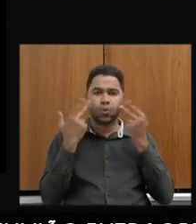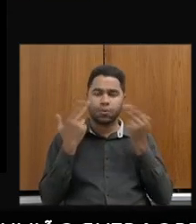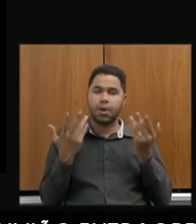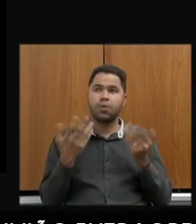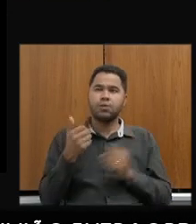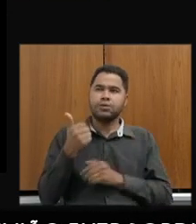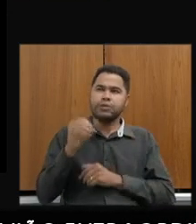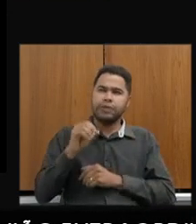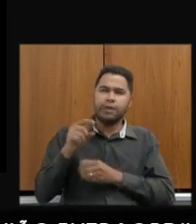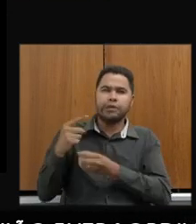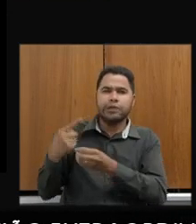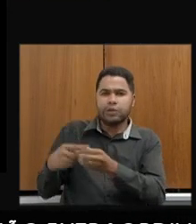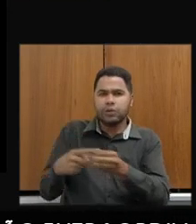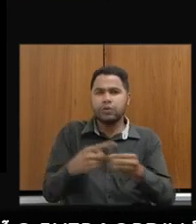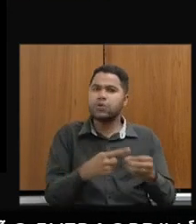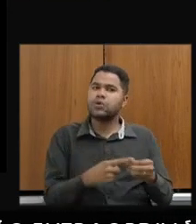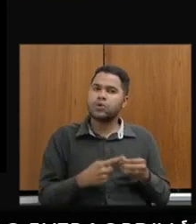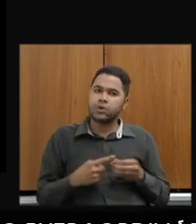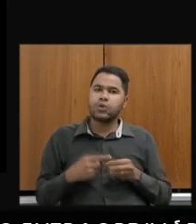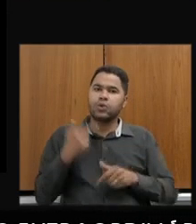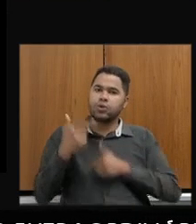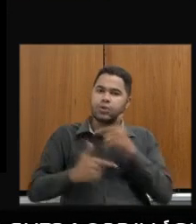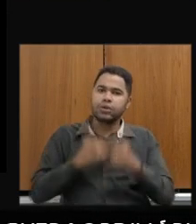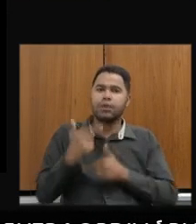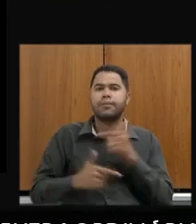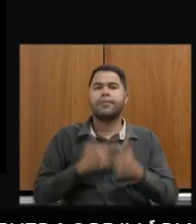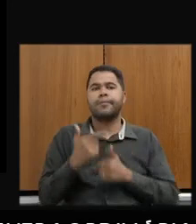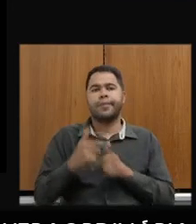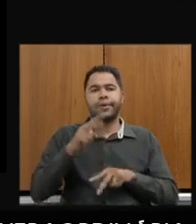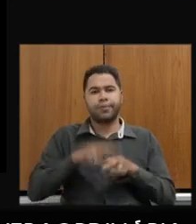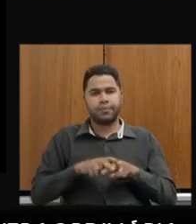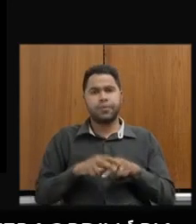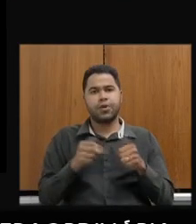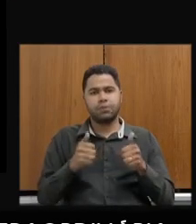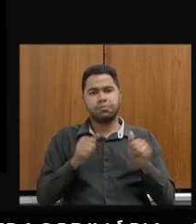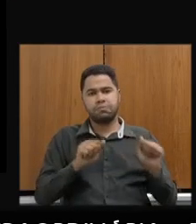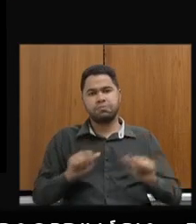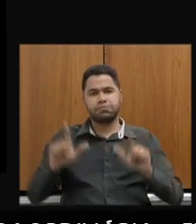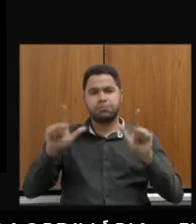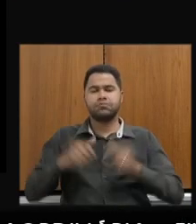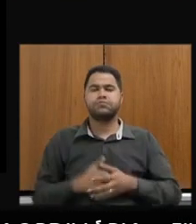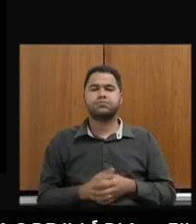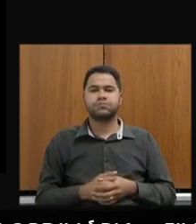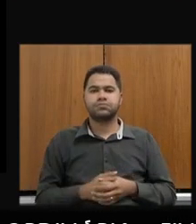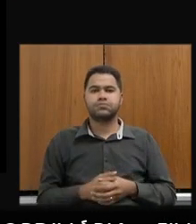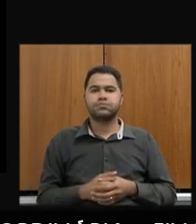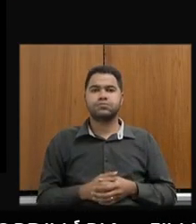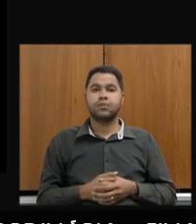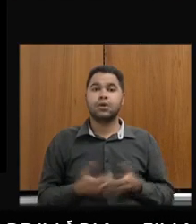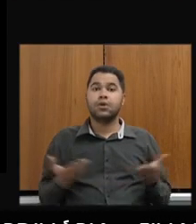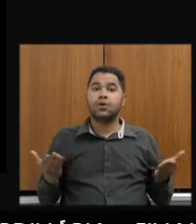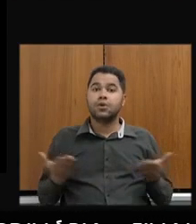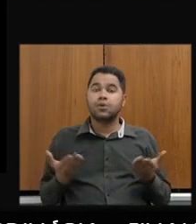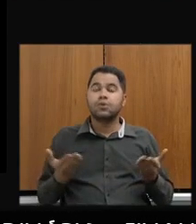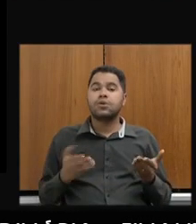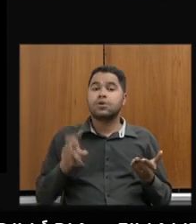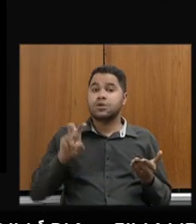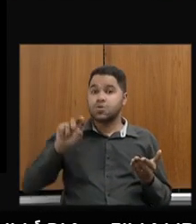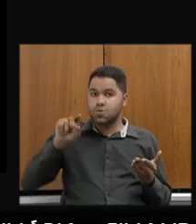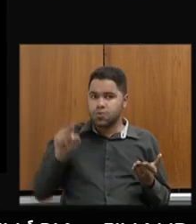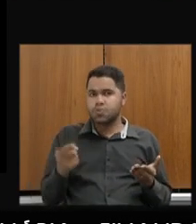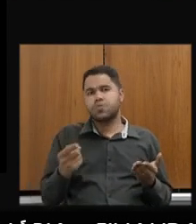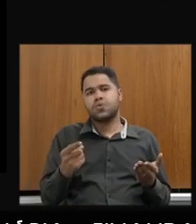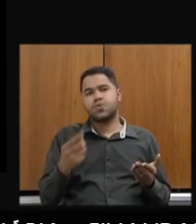foram pelo menos dez município que contarão com o trabalho dos presos pode passar o atualmente nós temos um torneio de